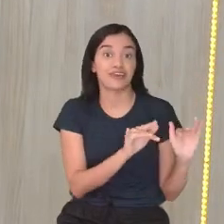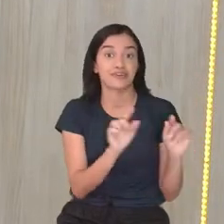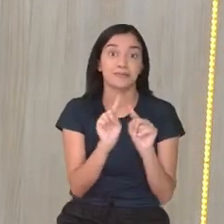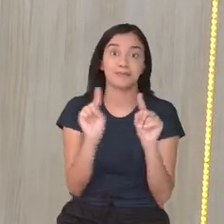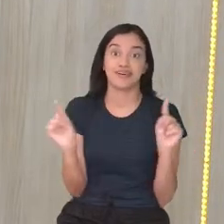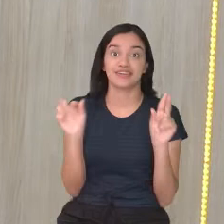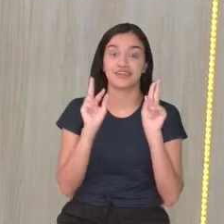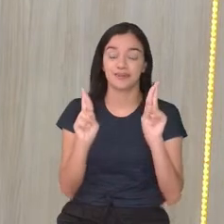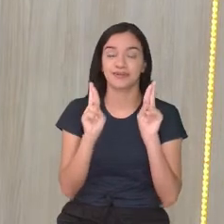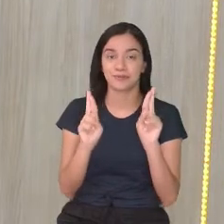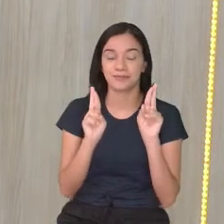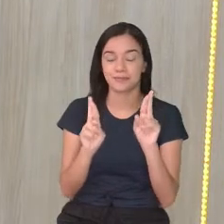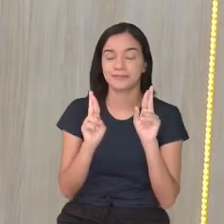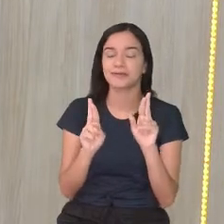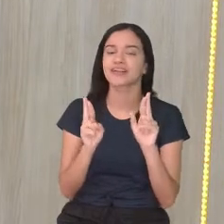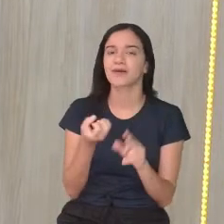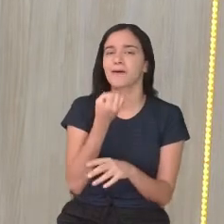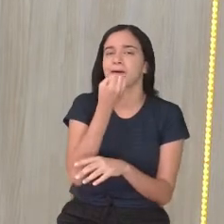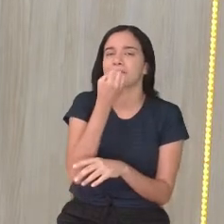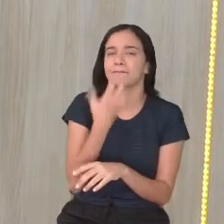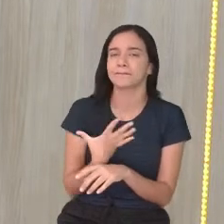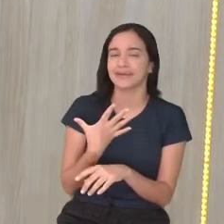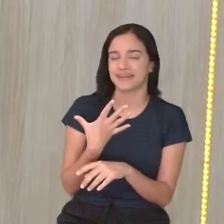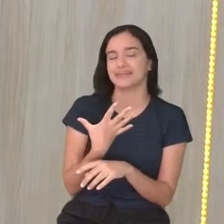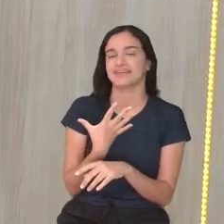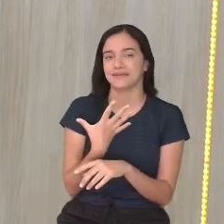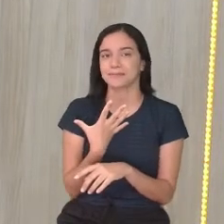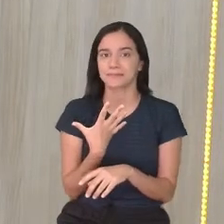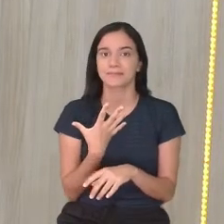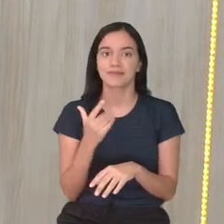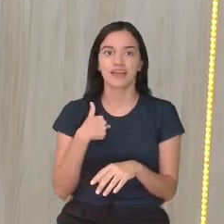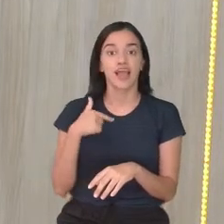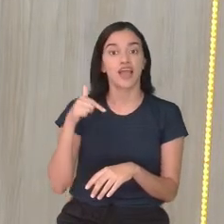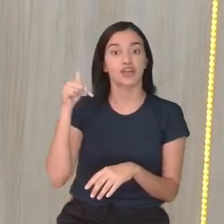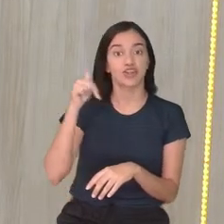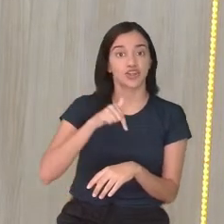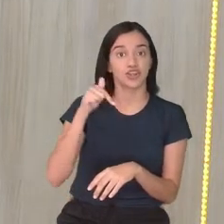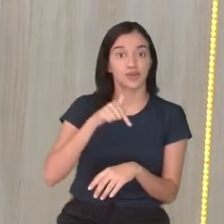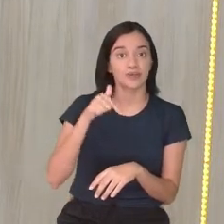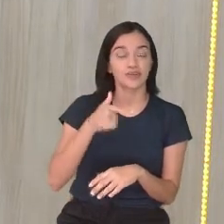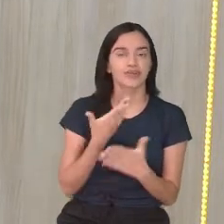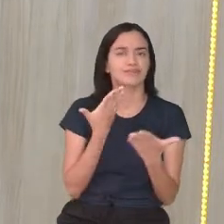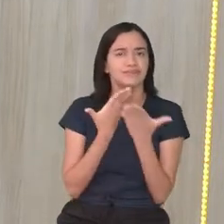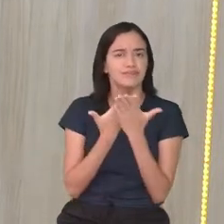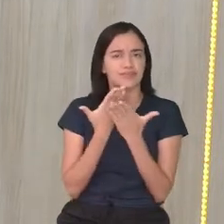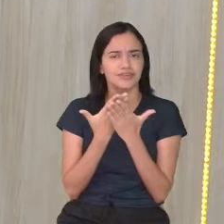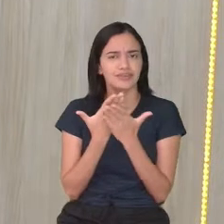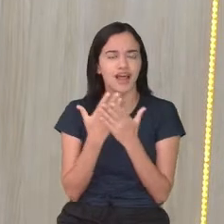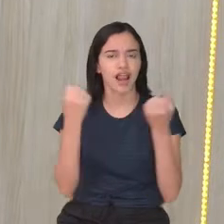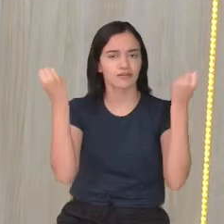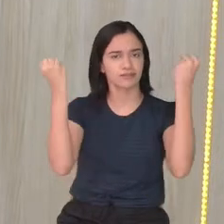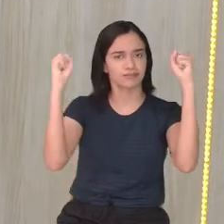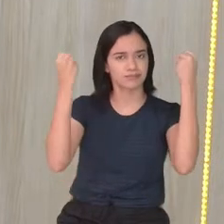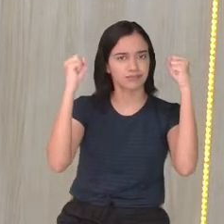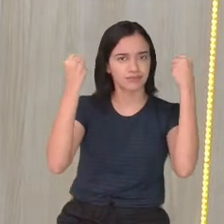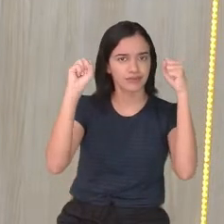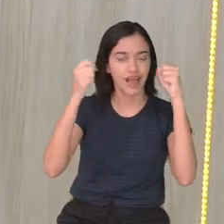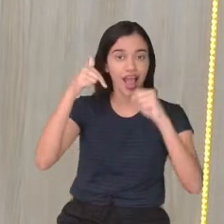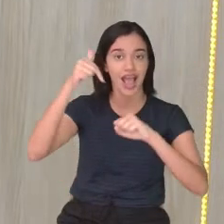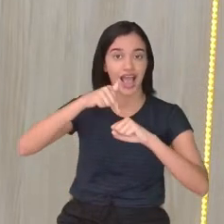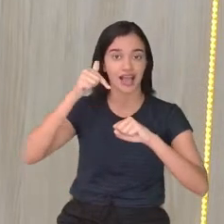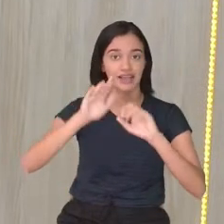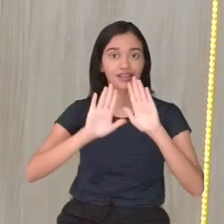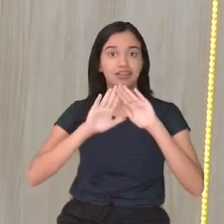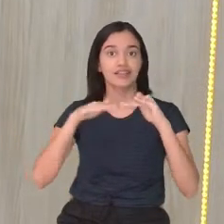que todos e todas estejam bem, né? Estamos aí em mais uma aula de Educação Física aqui na